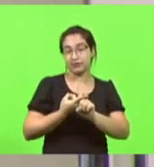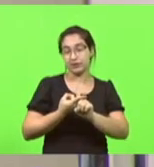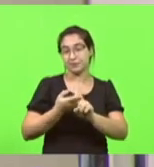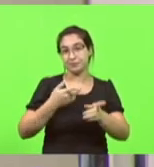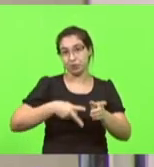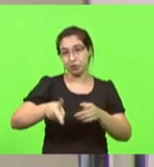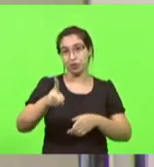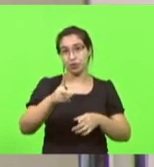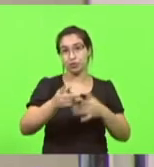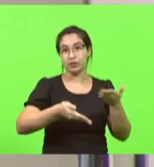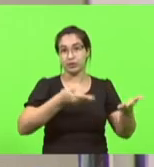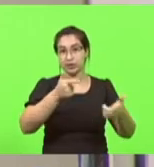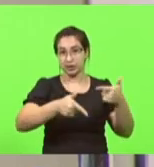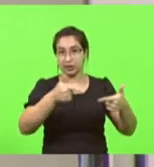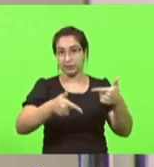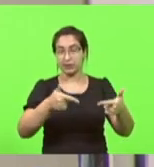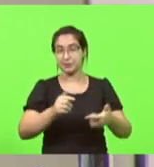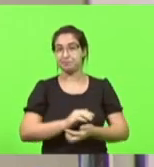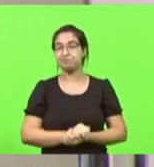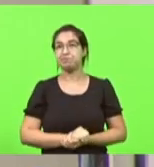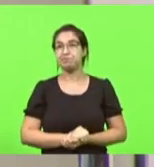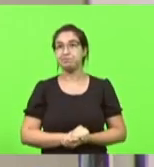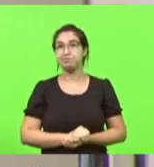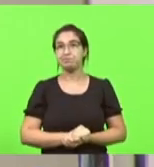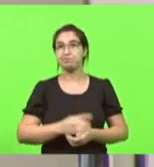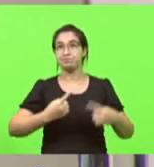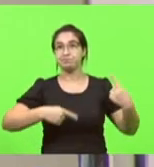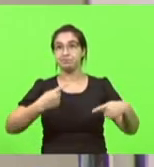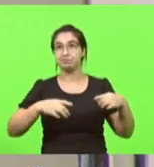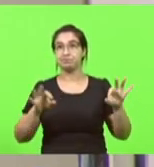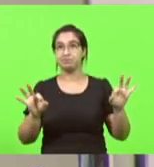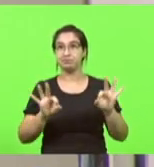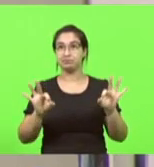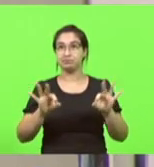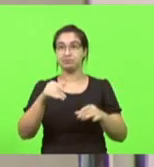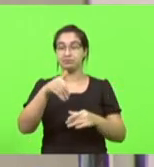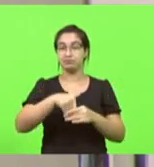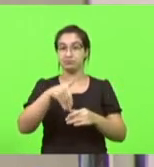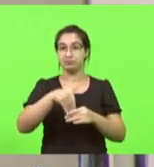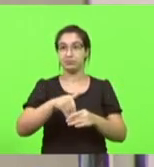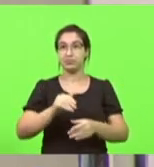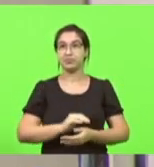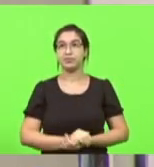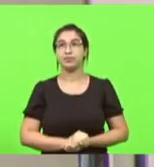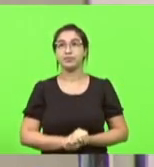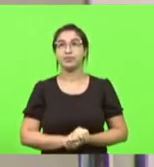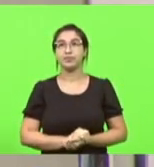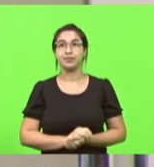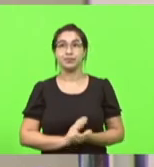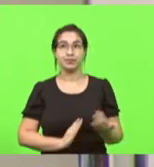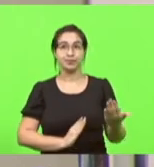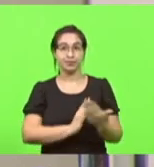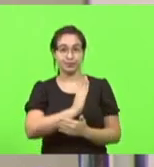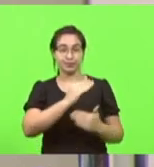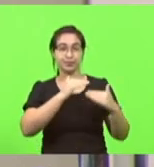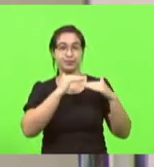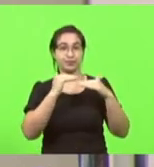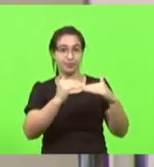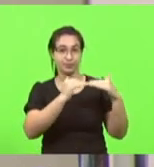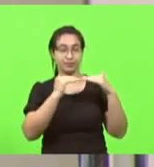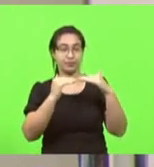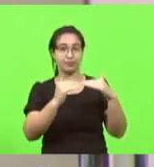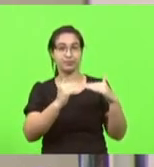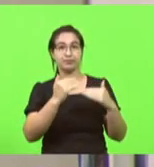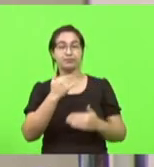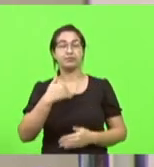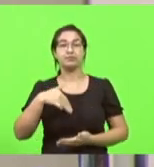discussão. Não havendo quem queira discutir, em votação. Deputados que aprovam, permaneçam como se encontra. Aprovado por